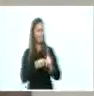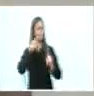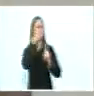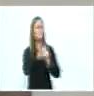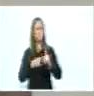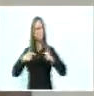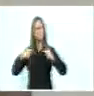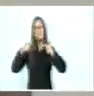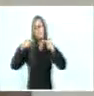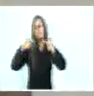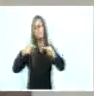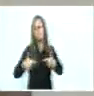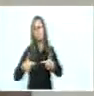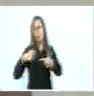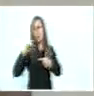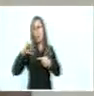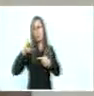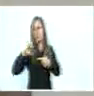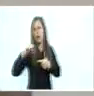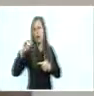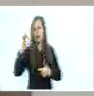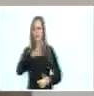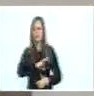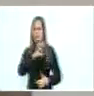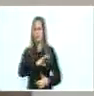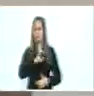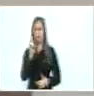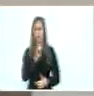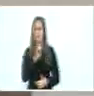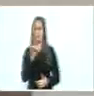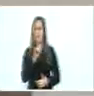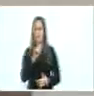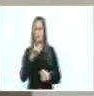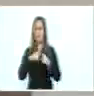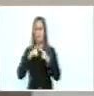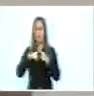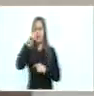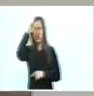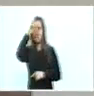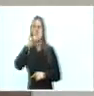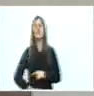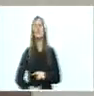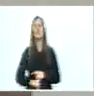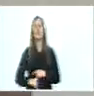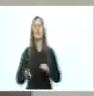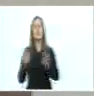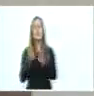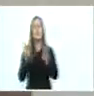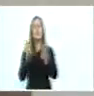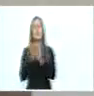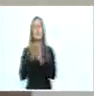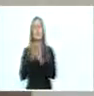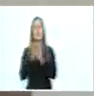né, na verdade, não só por questões salariais, mas por direitos, né, previstos na legislação.